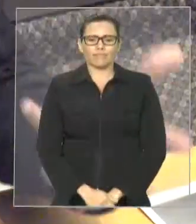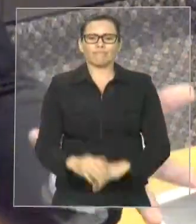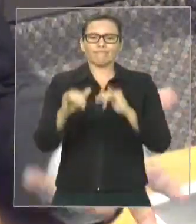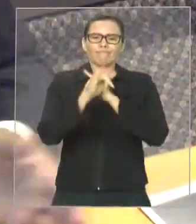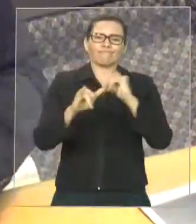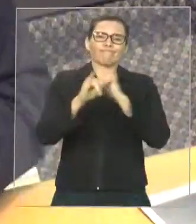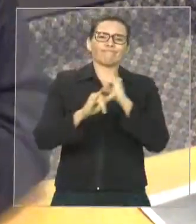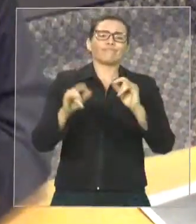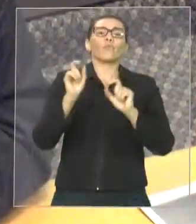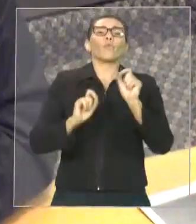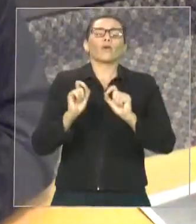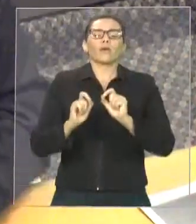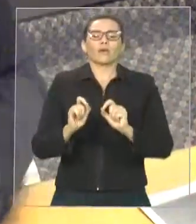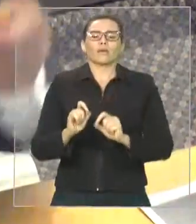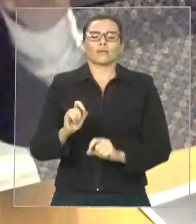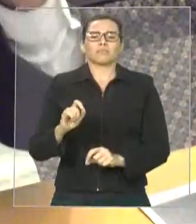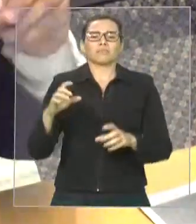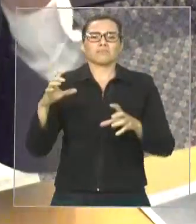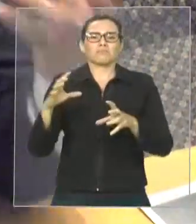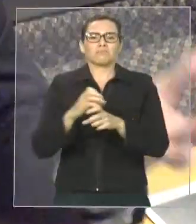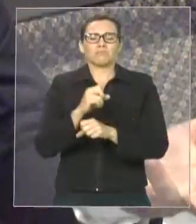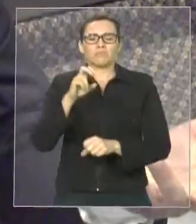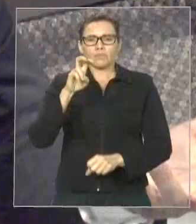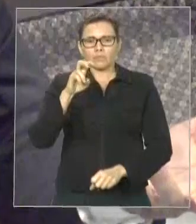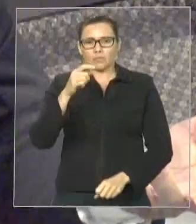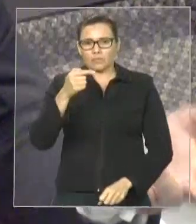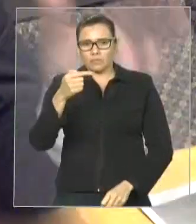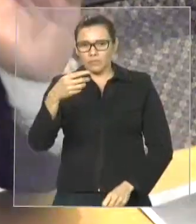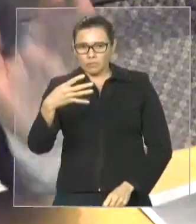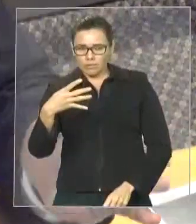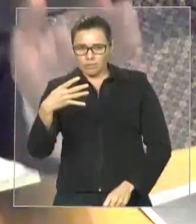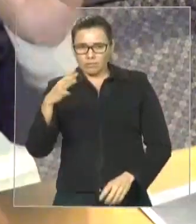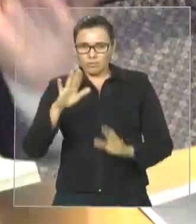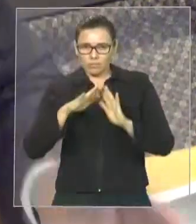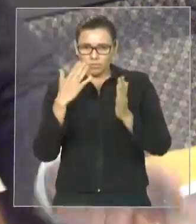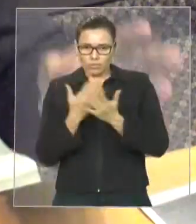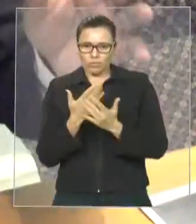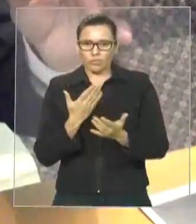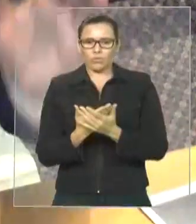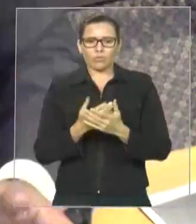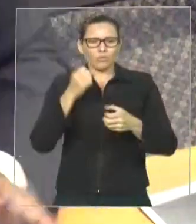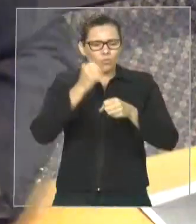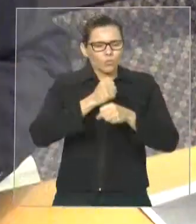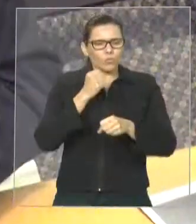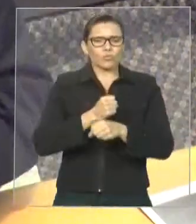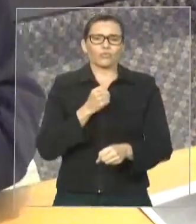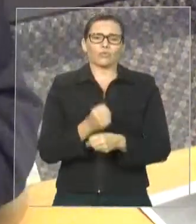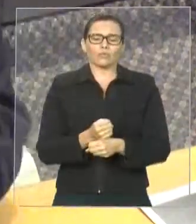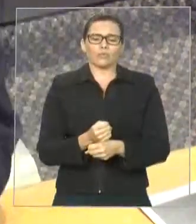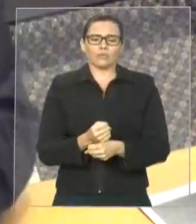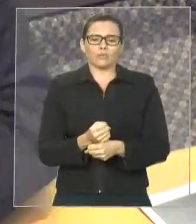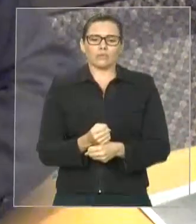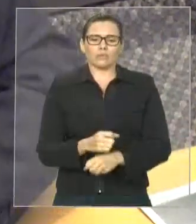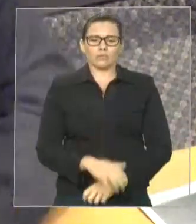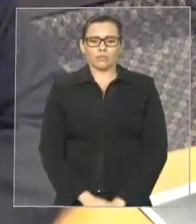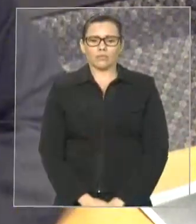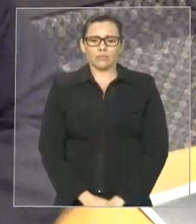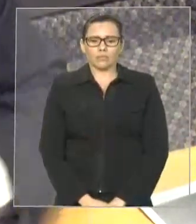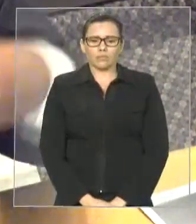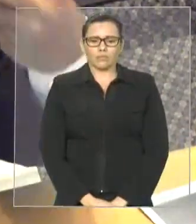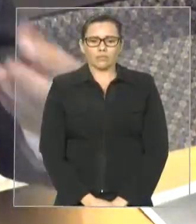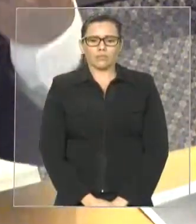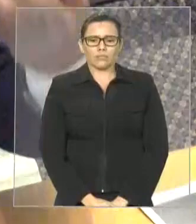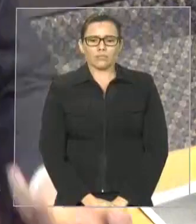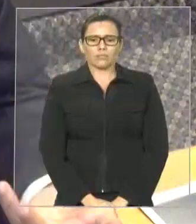totalmente reformadas ou construídas. Ele não disse que pintou o muro, ele disse que reformou ou reconstruiu totalmente essas